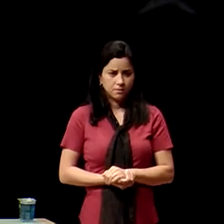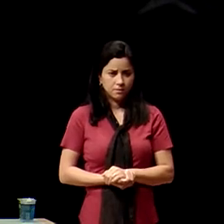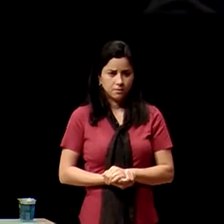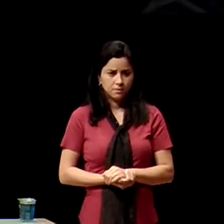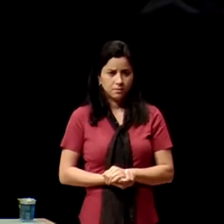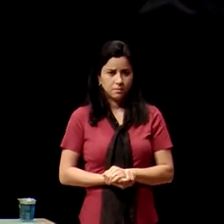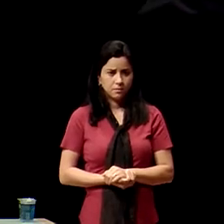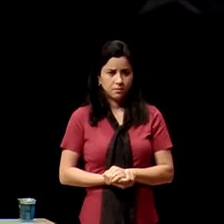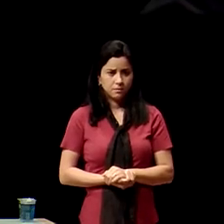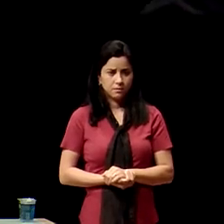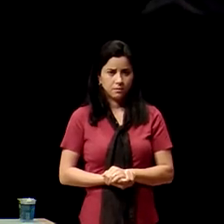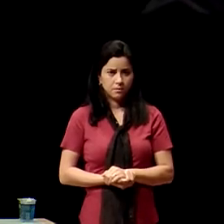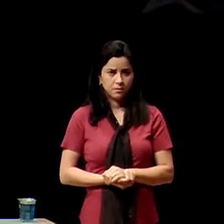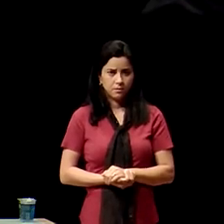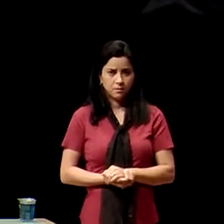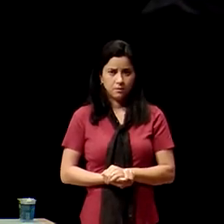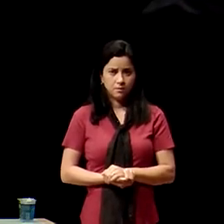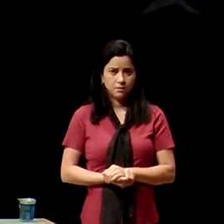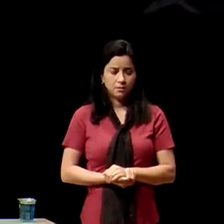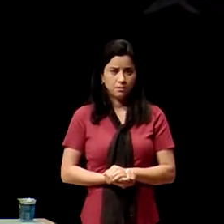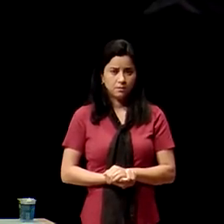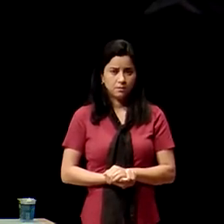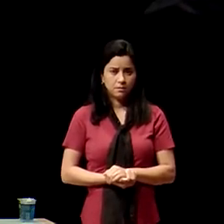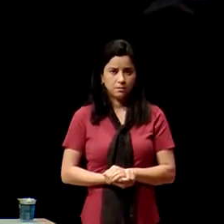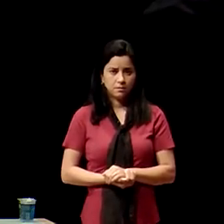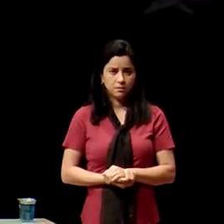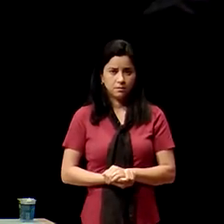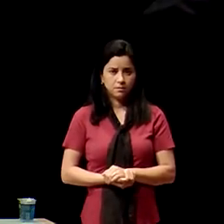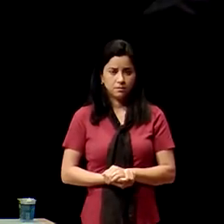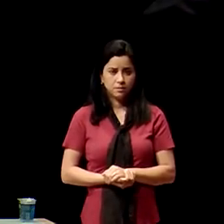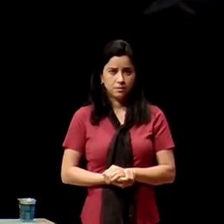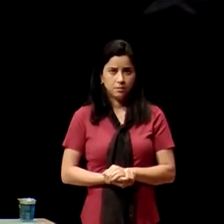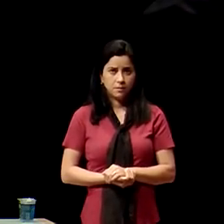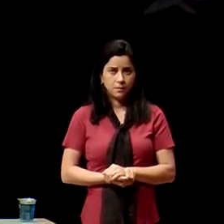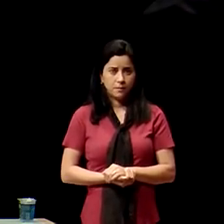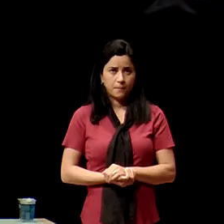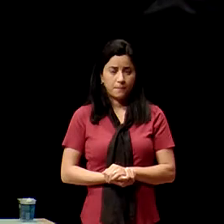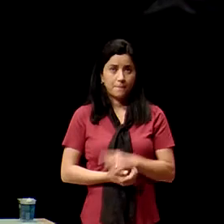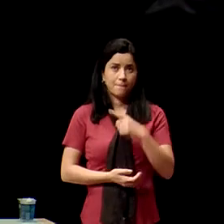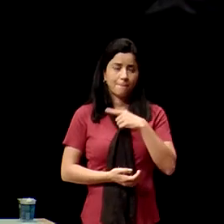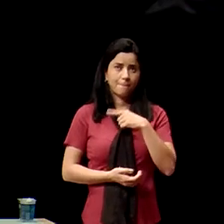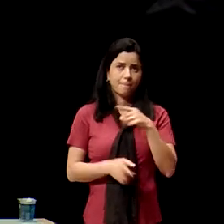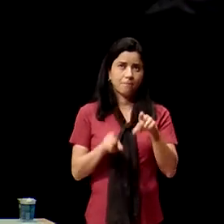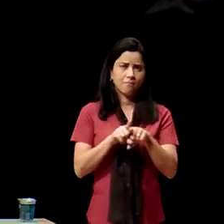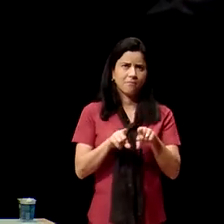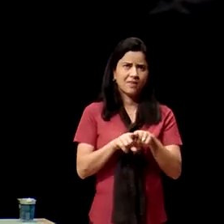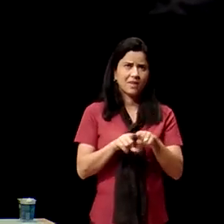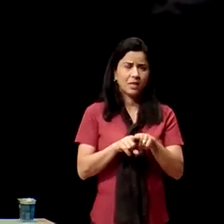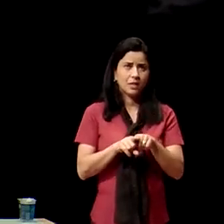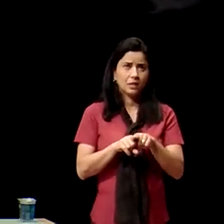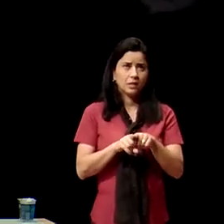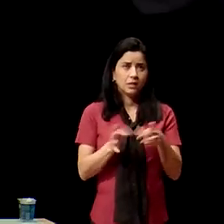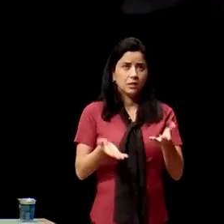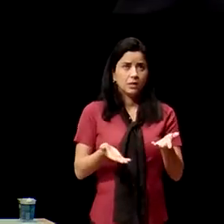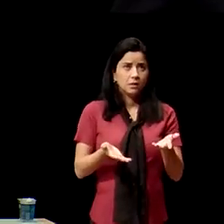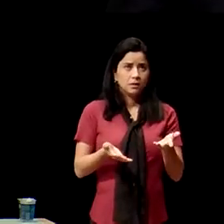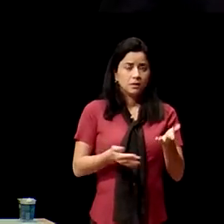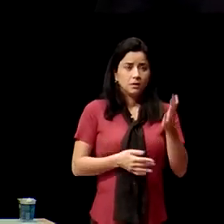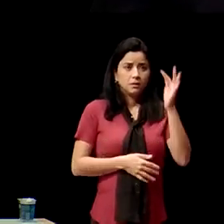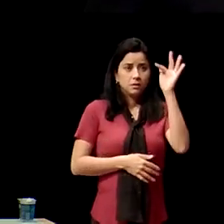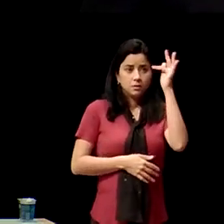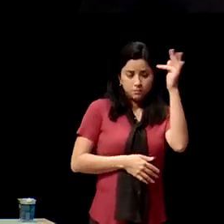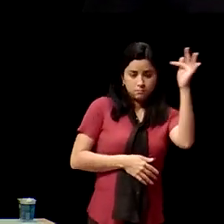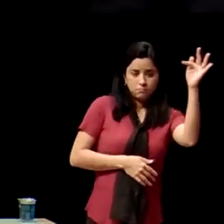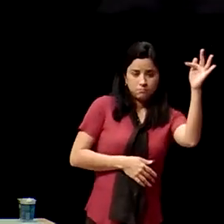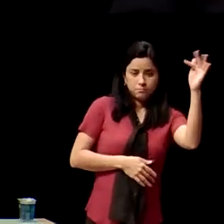one significant theory of child development. Tem também uma filosofia